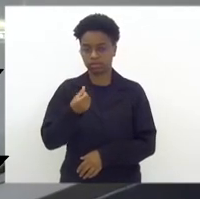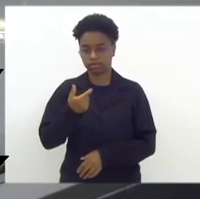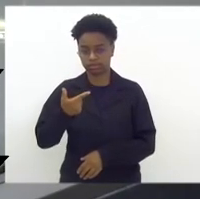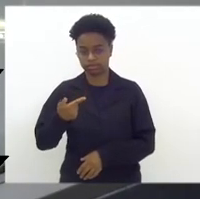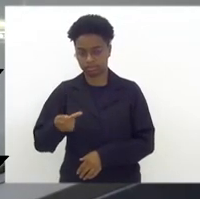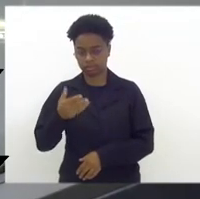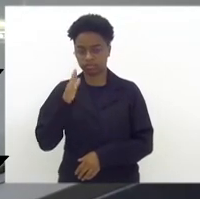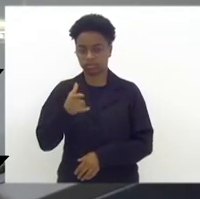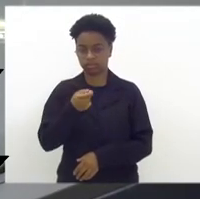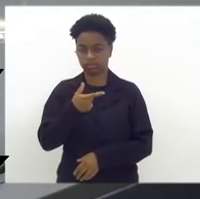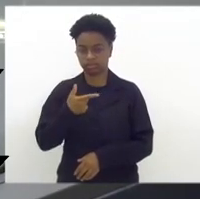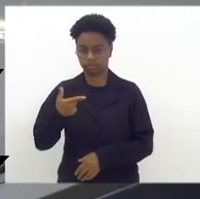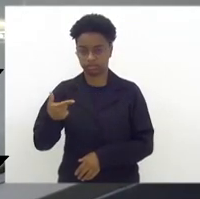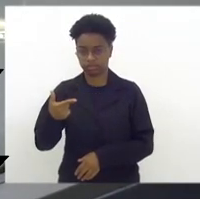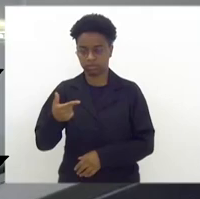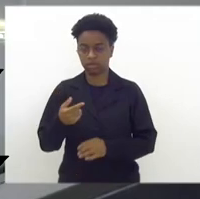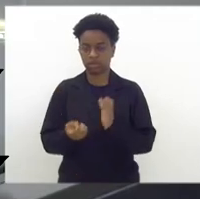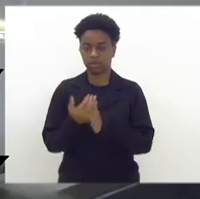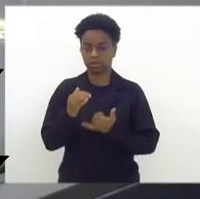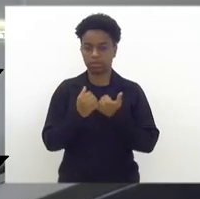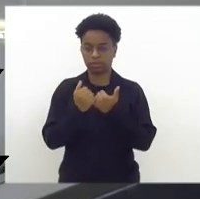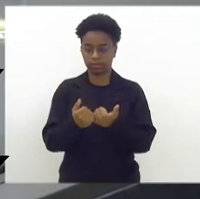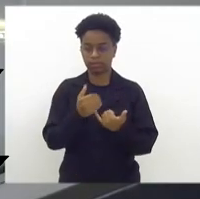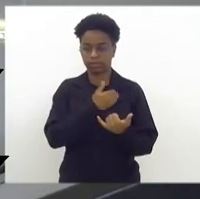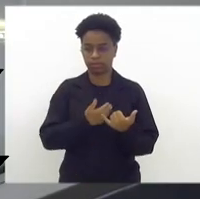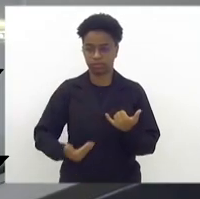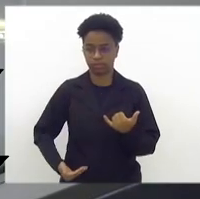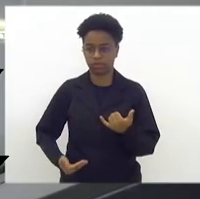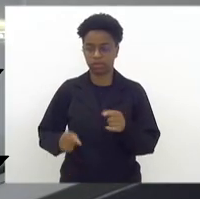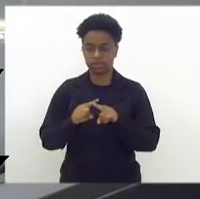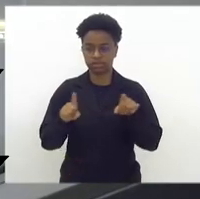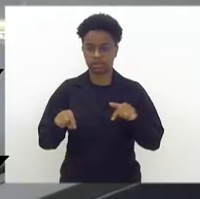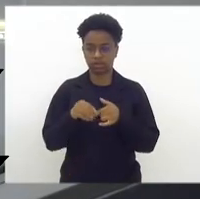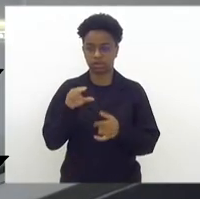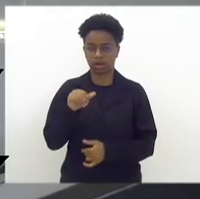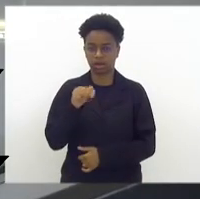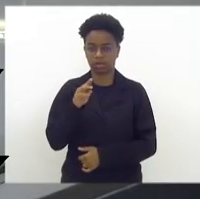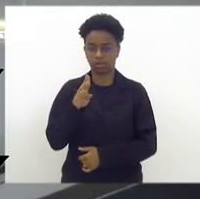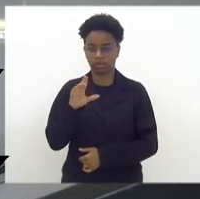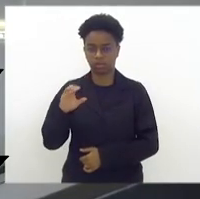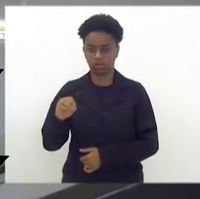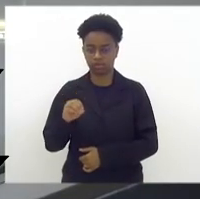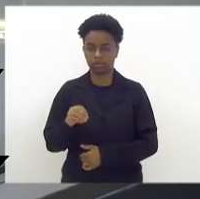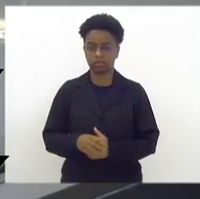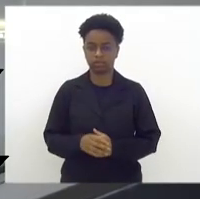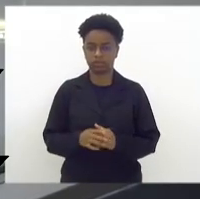deputado Rodrigo Amorim, que declara patrimônio cultural e material do Estado do Rio de Janeiro, o samba de caboclo e dá outras providências. Para aparecer, deputado Filipinho Raves.